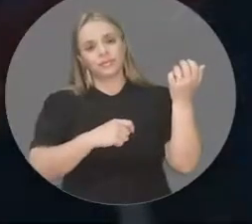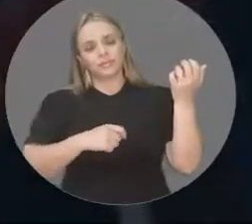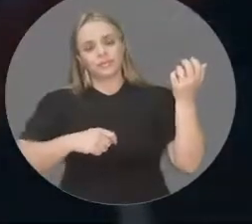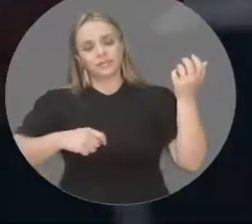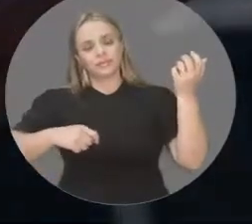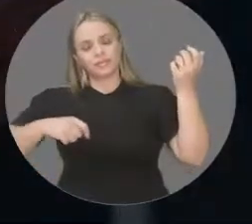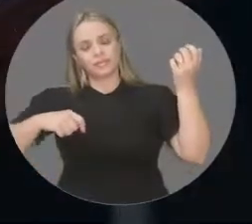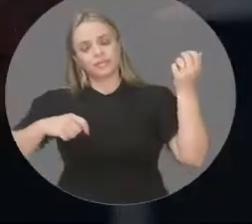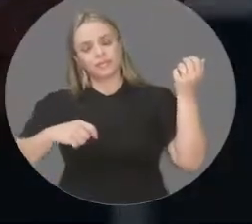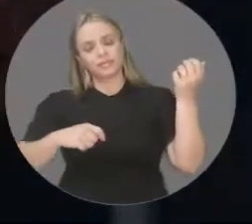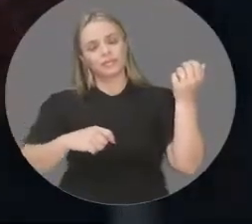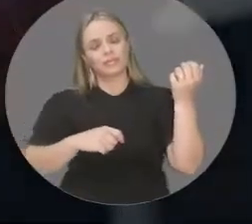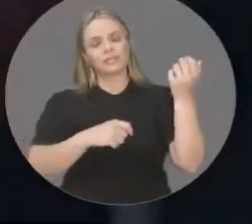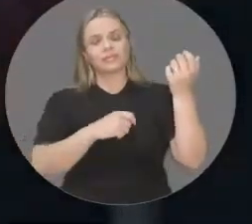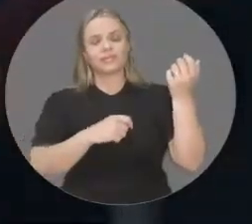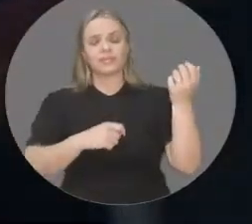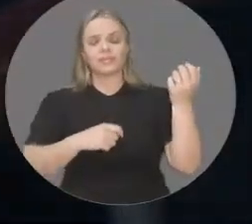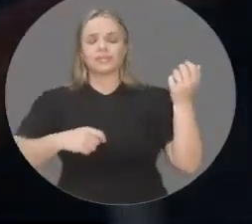A casa, cama, cortado. Fazer